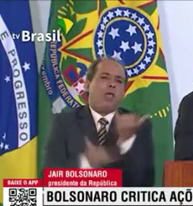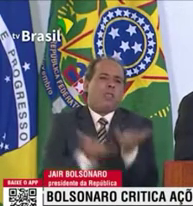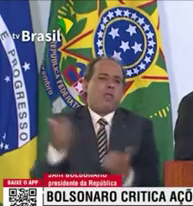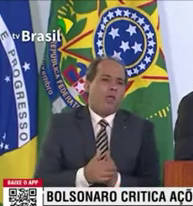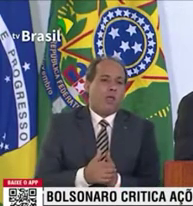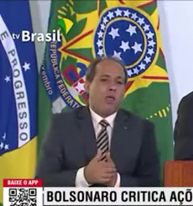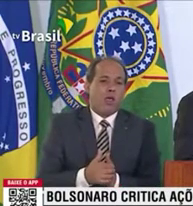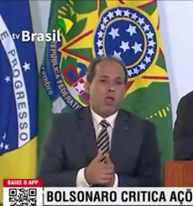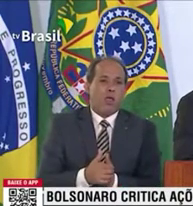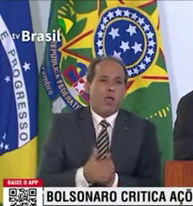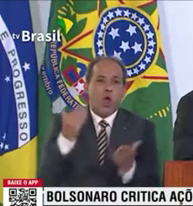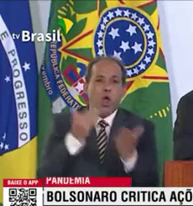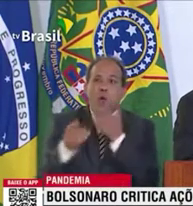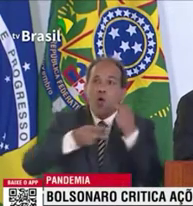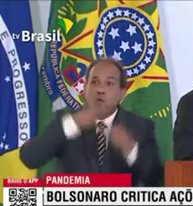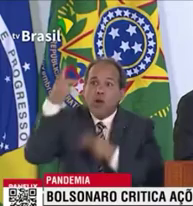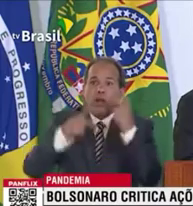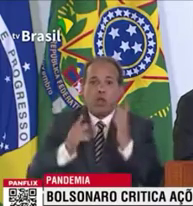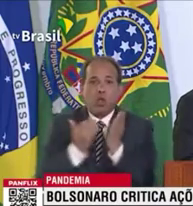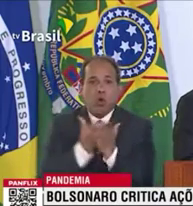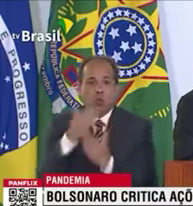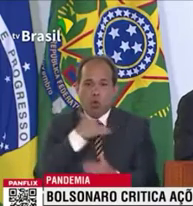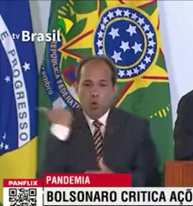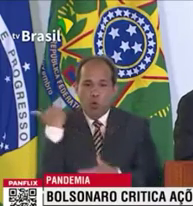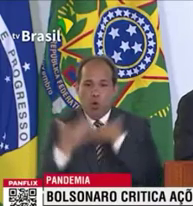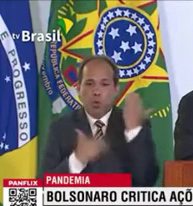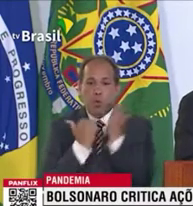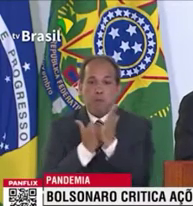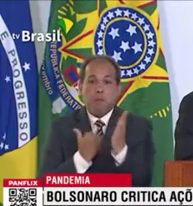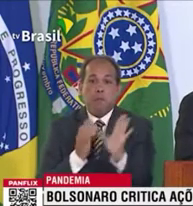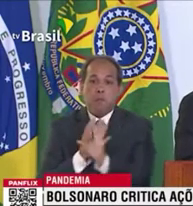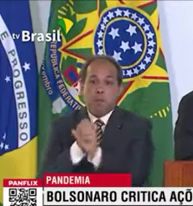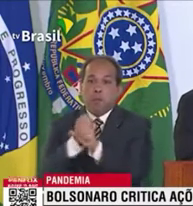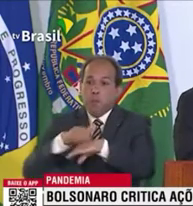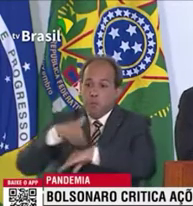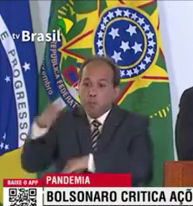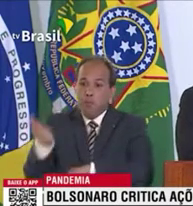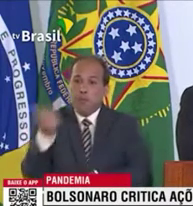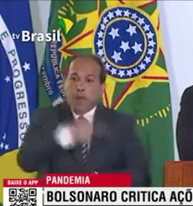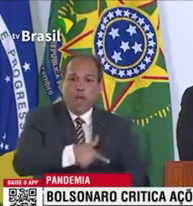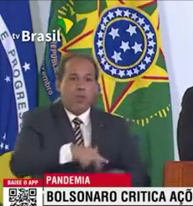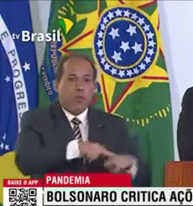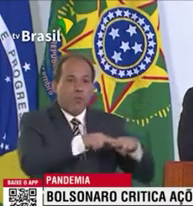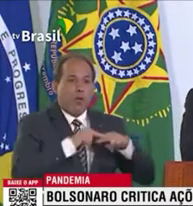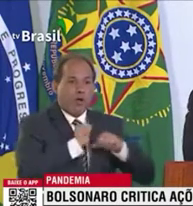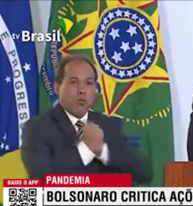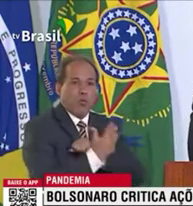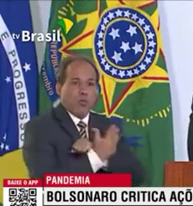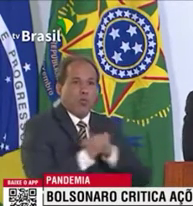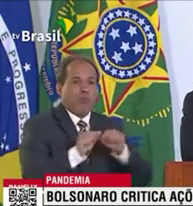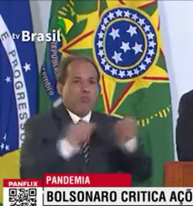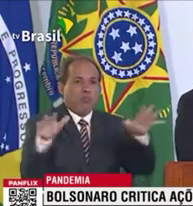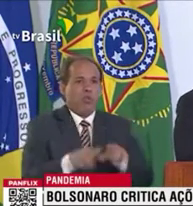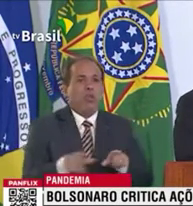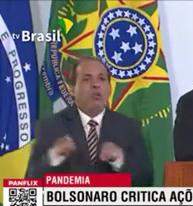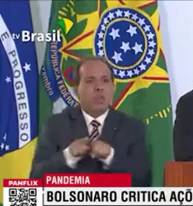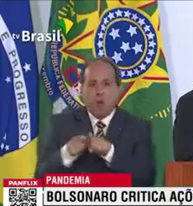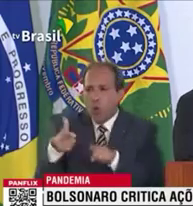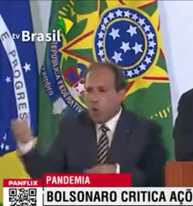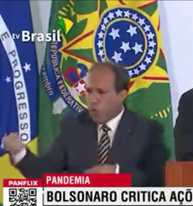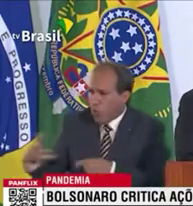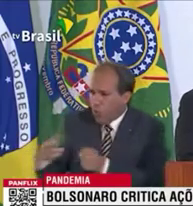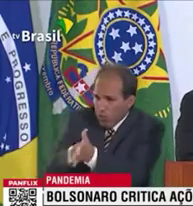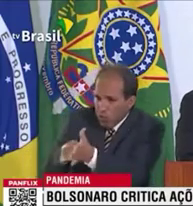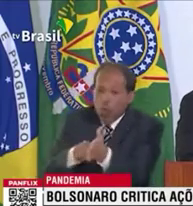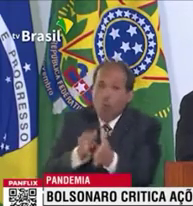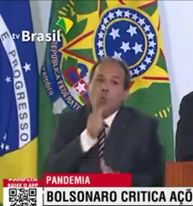que as mortes estão chegando e vão ser maiores do que o próprio Covid. Bem como novas pesquisas,